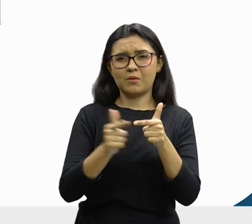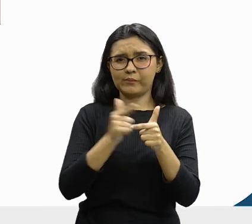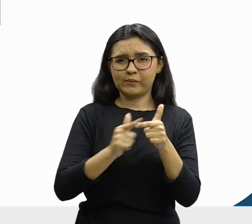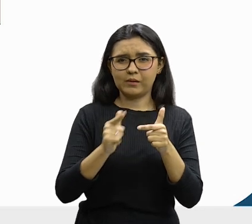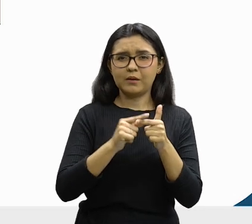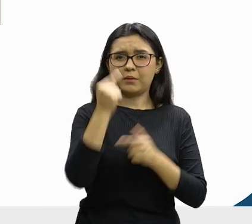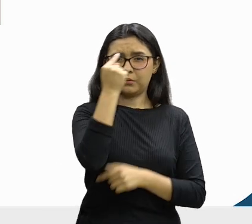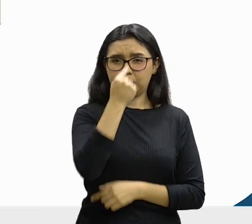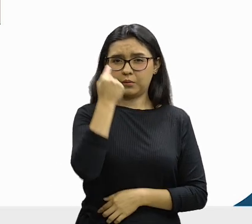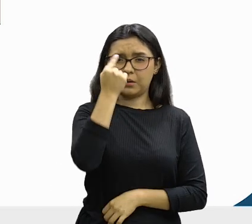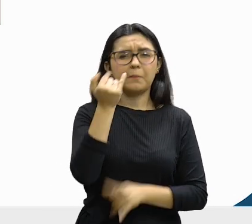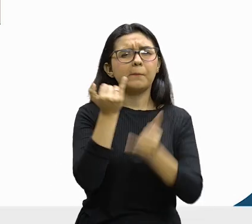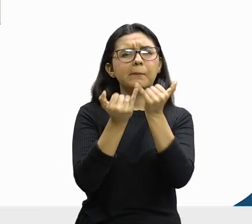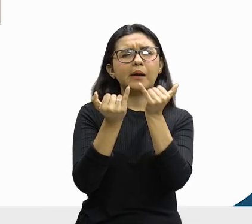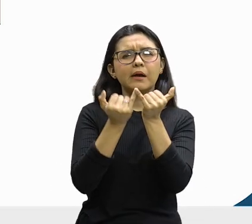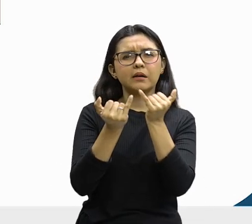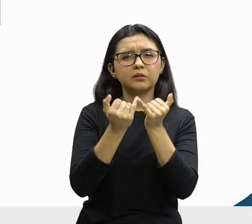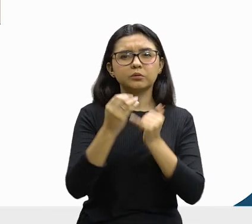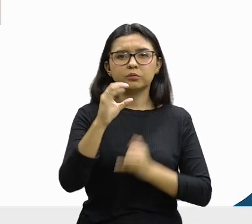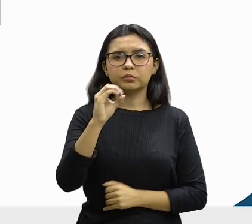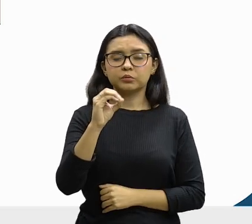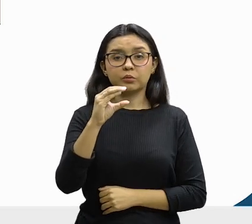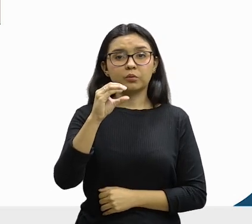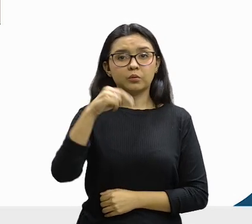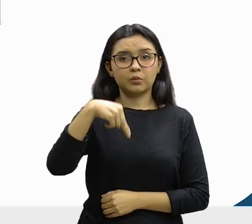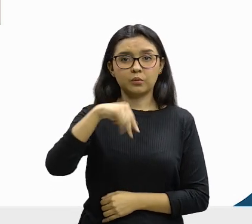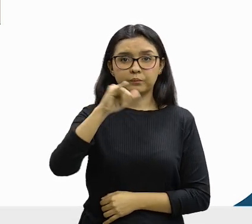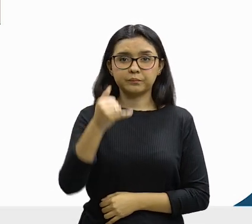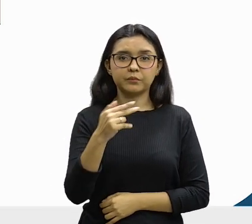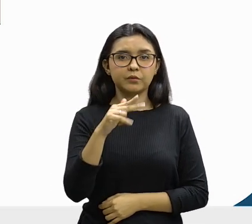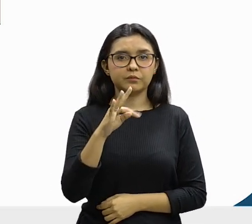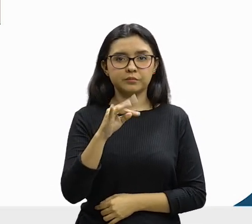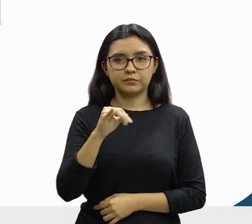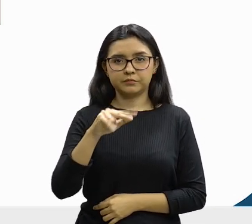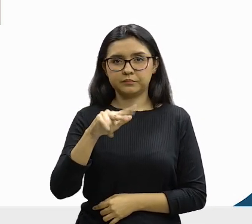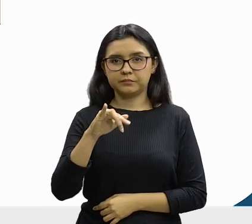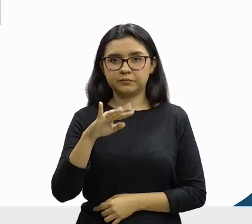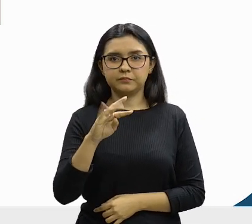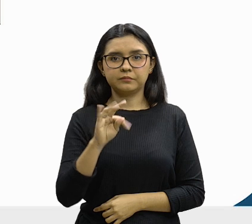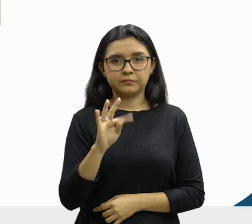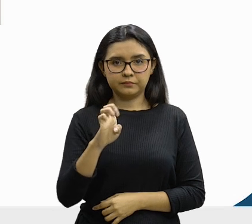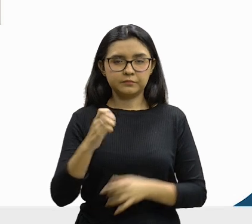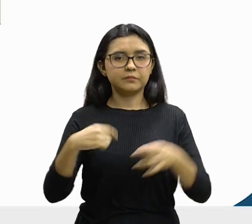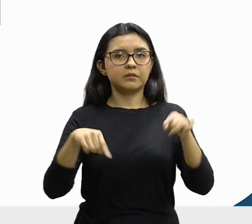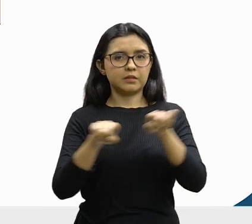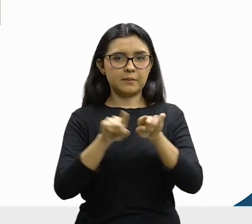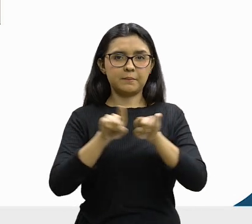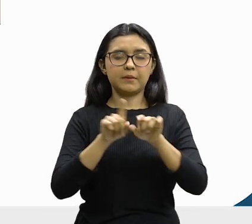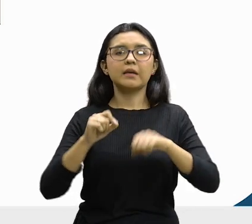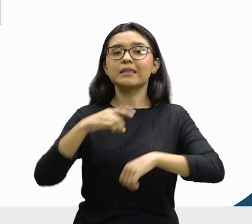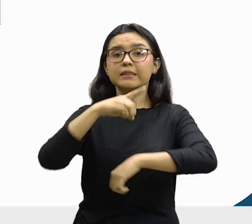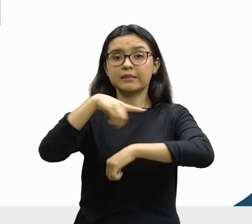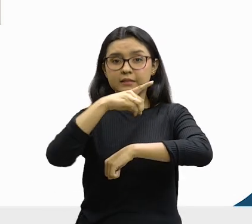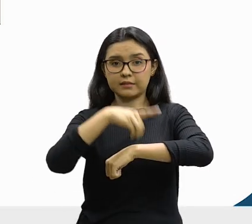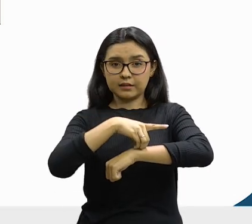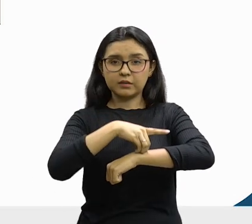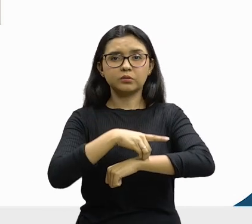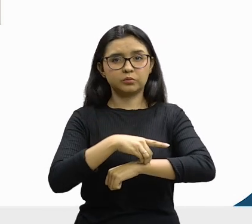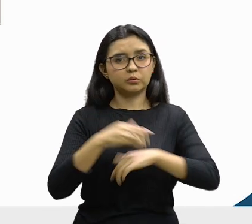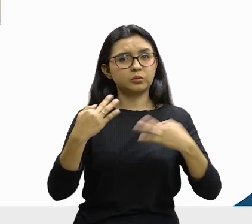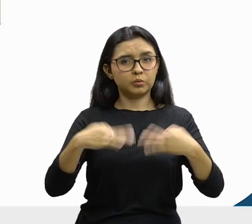ser confundido com uma conjuntivite, certo? Dengue, dores moderadas e